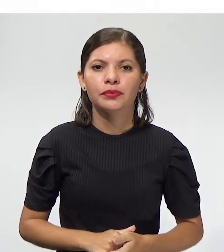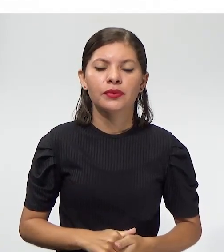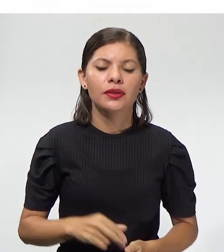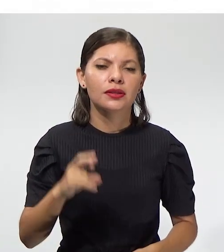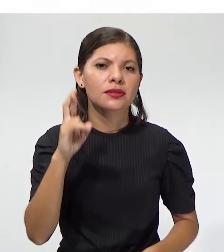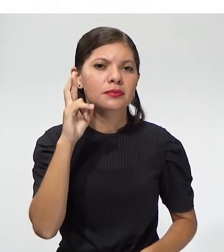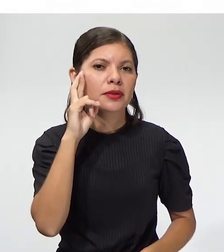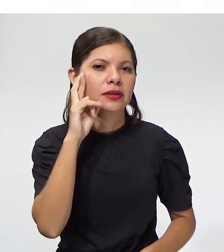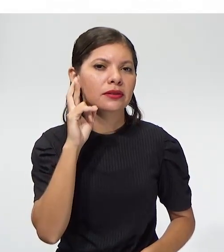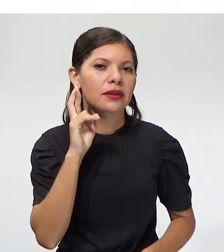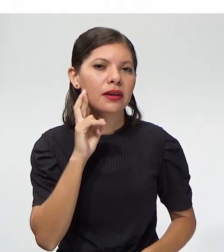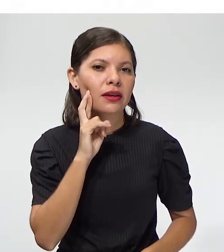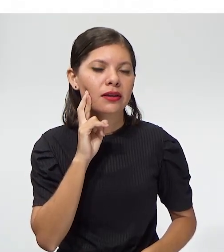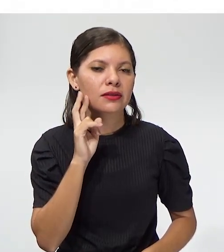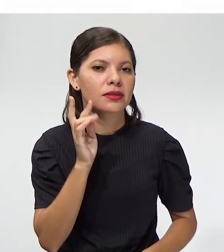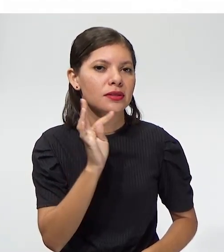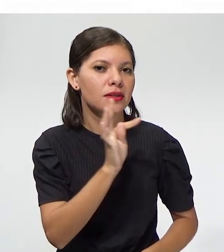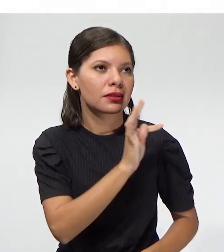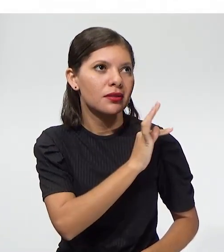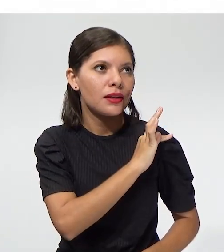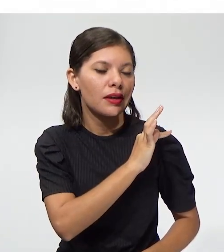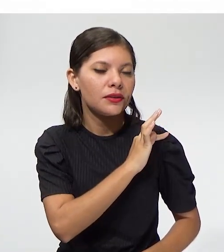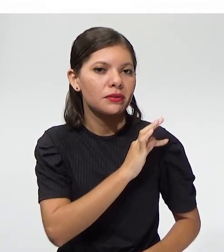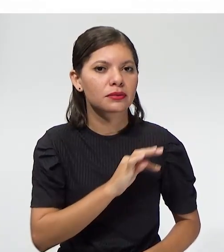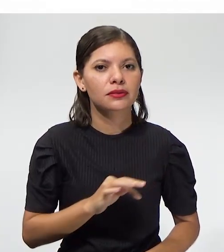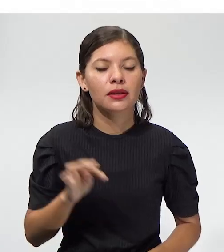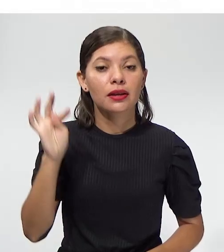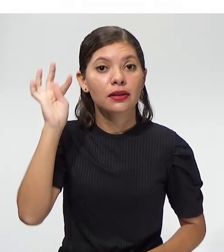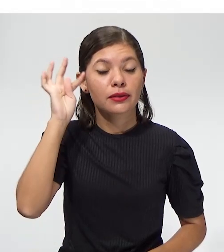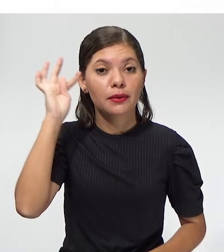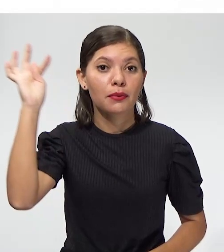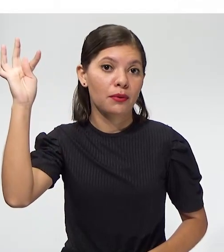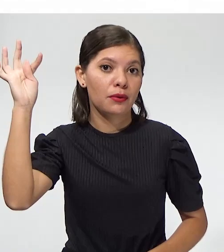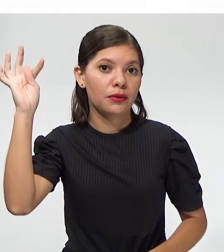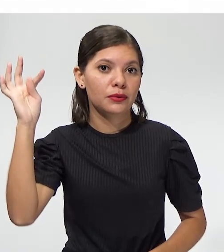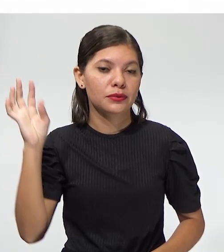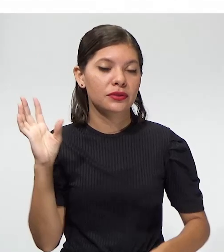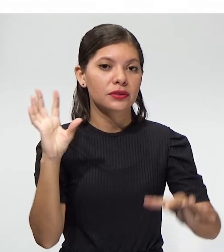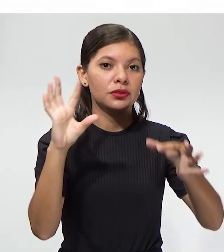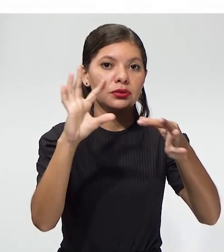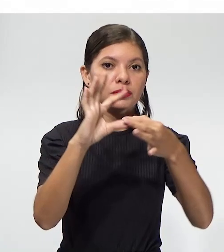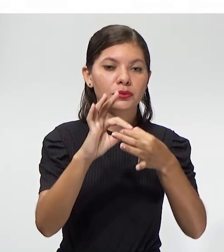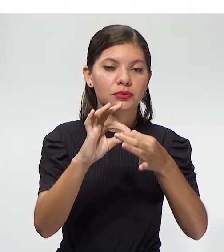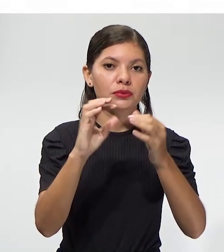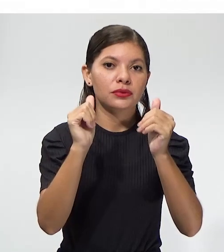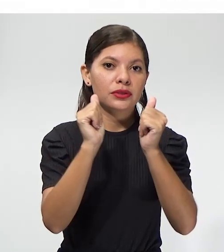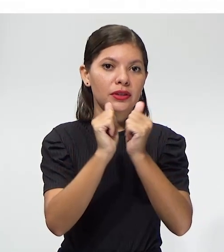são saberes técnicos, teóricos também, que interagem de forma dinâmica, sem